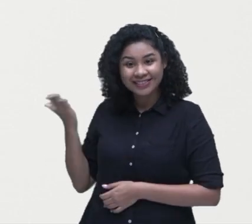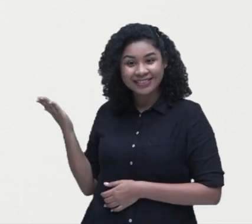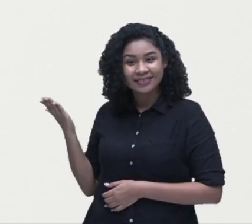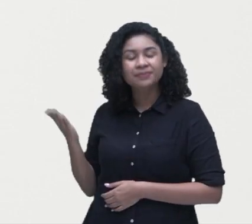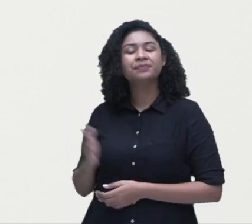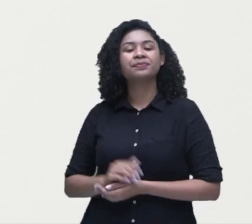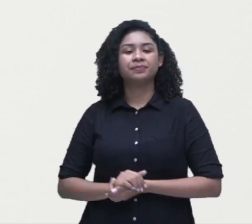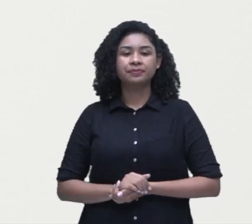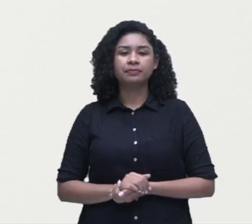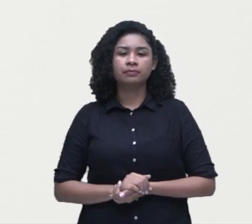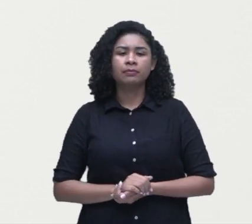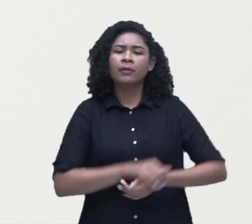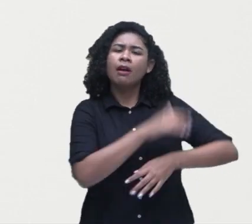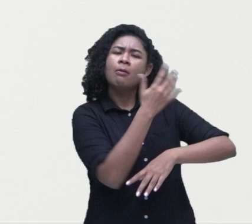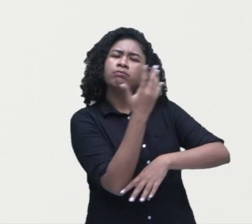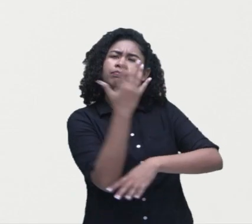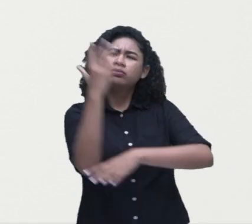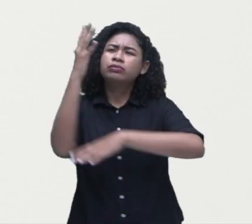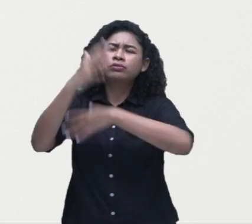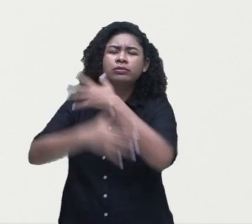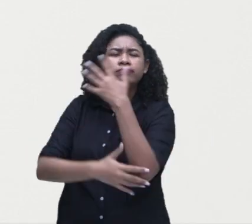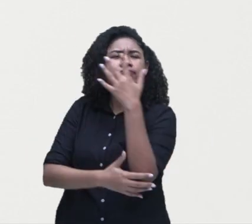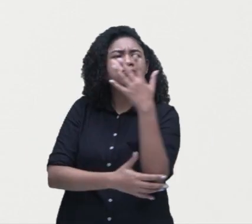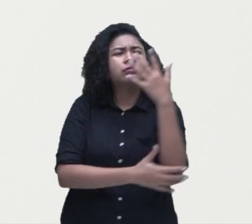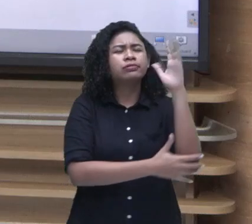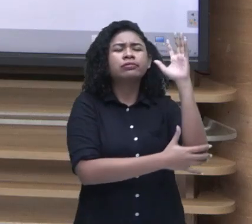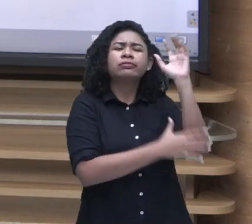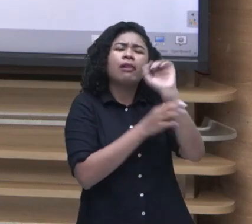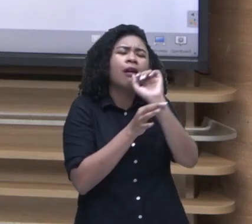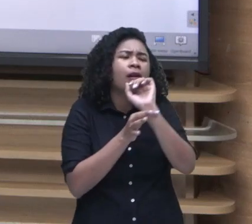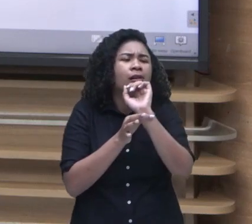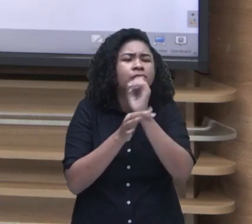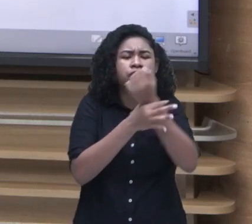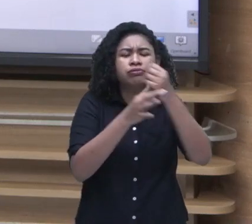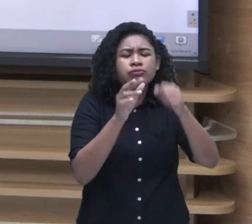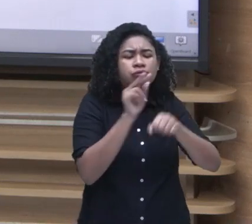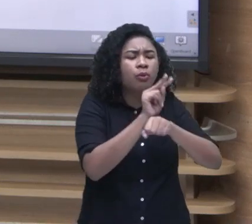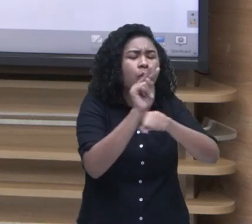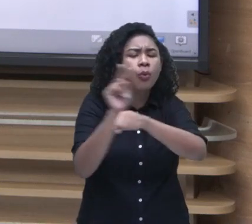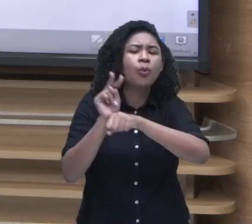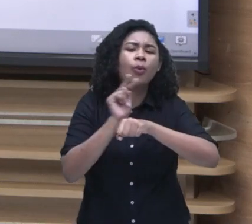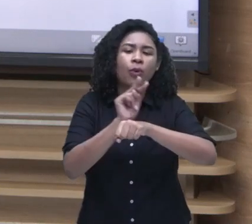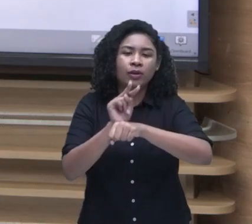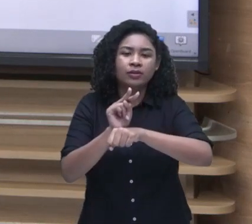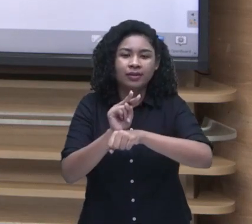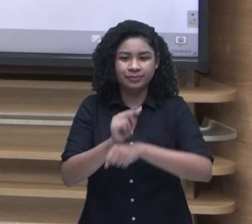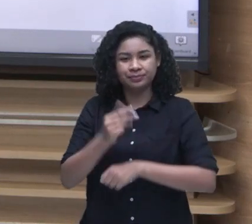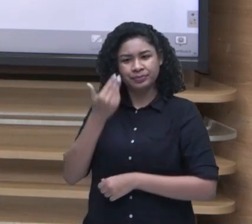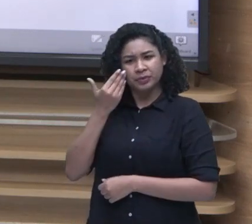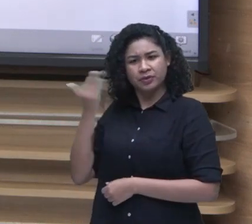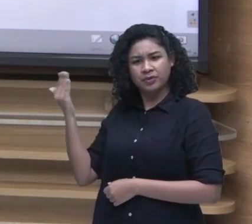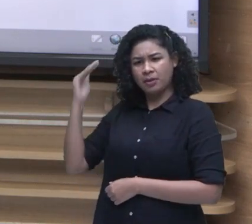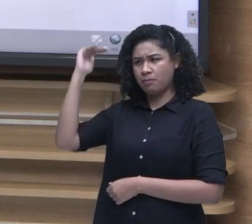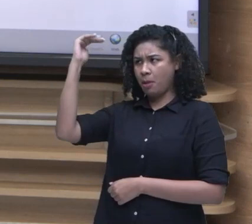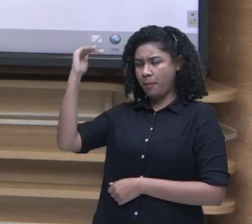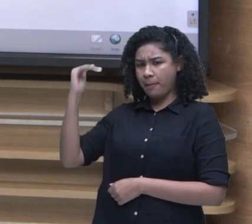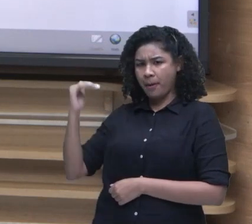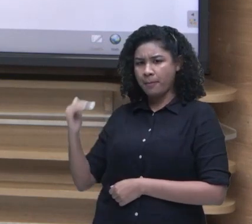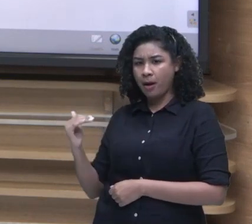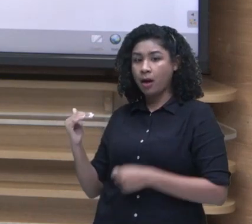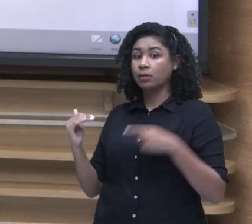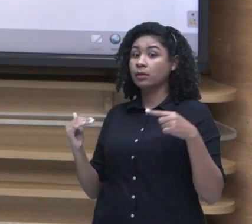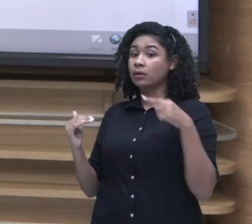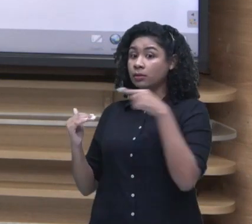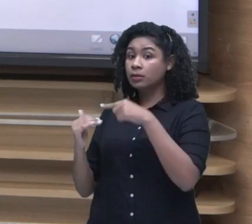Preserve a natureza, tudo afirmativo, gente. Geralmente, vocês vão ver lá no negativo, não, ele